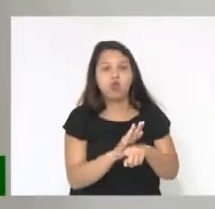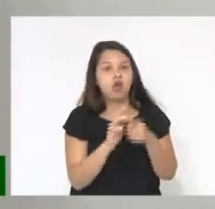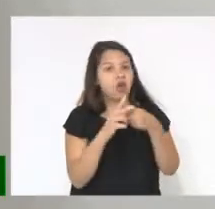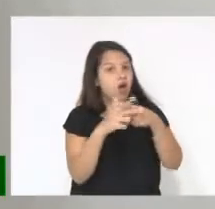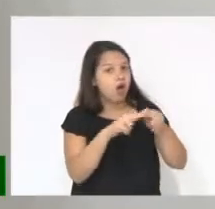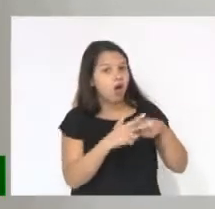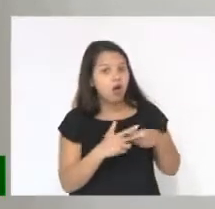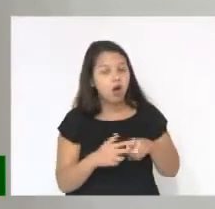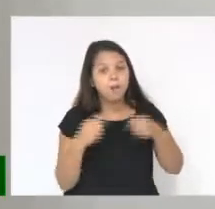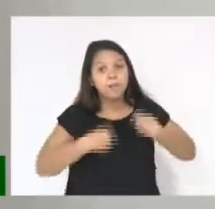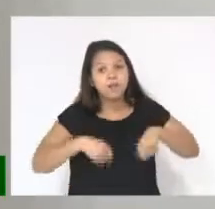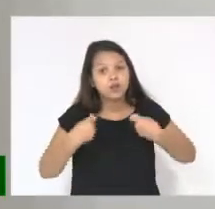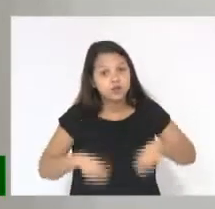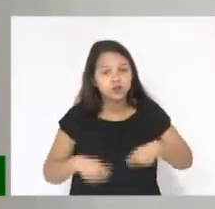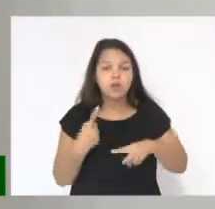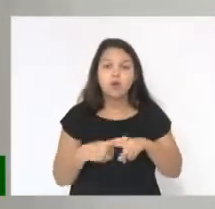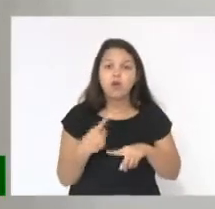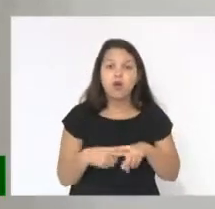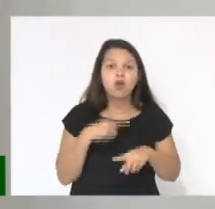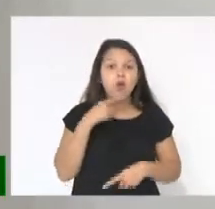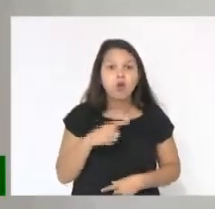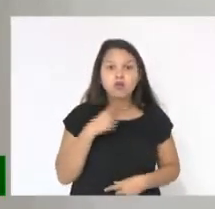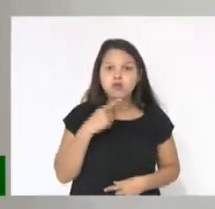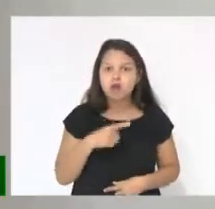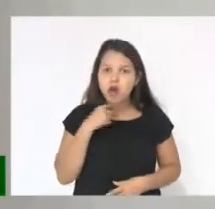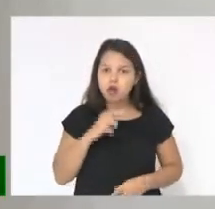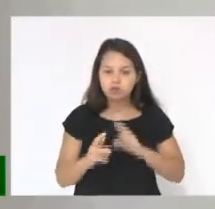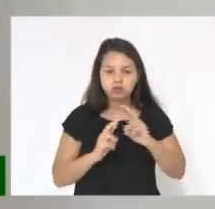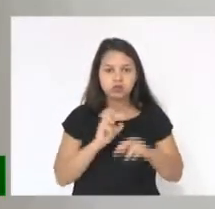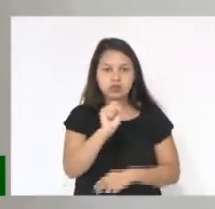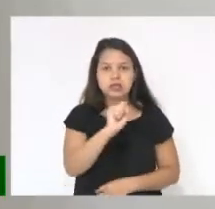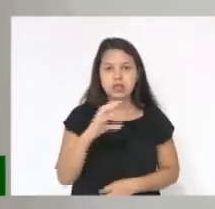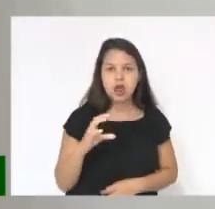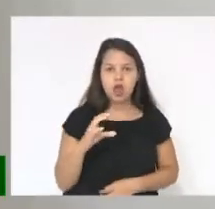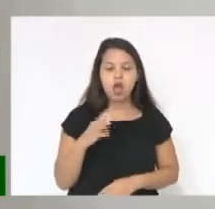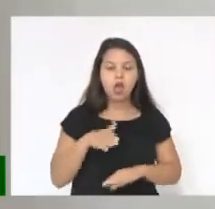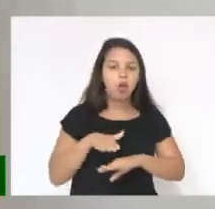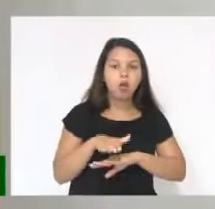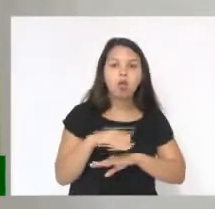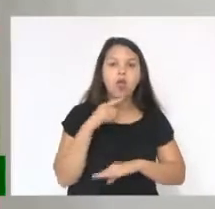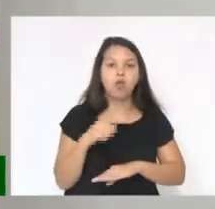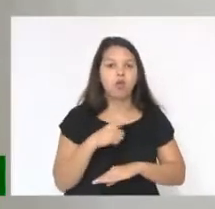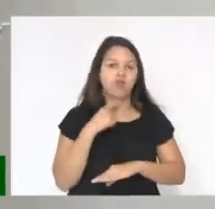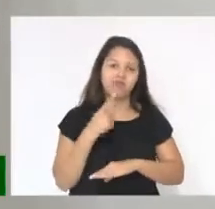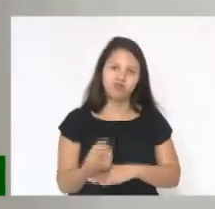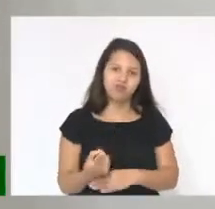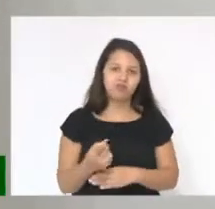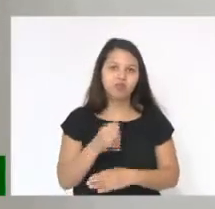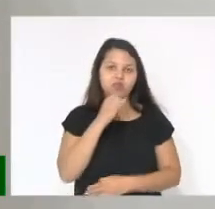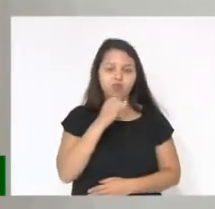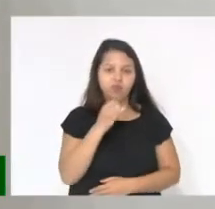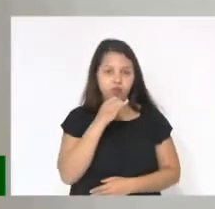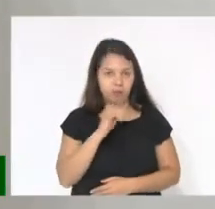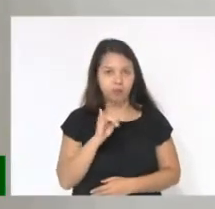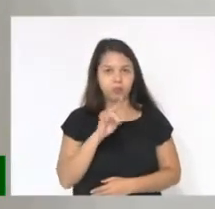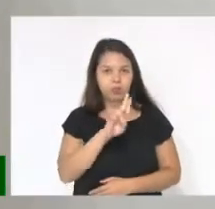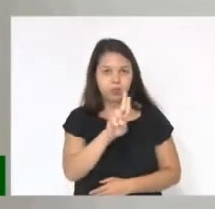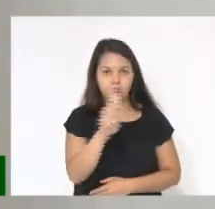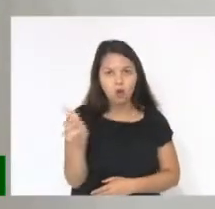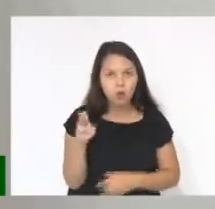impossível de transitar nas SCs. E esse é um exemplo, e nós lá, quero citar aqui o nome do